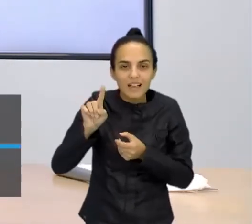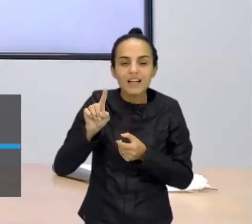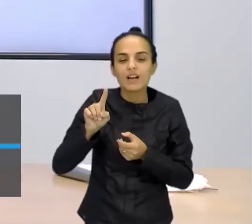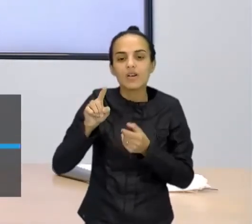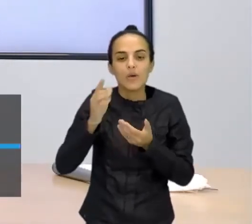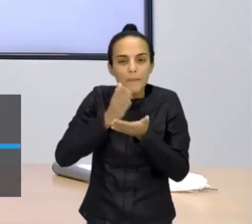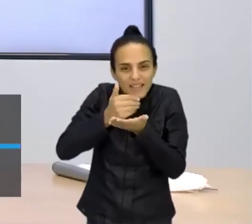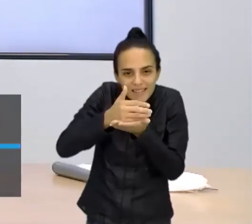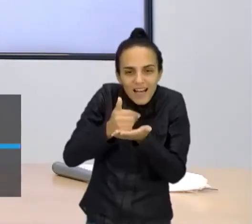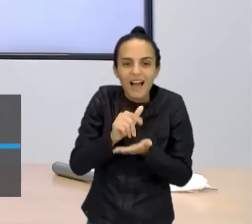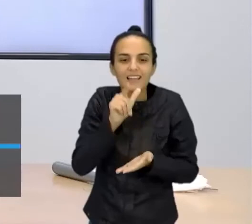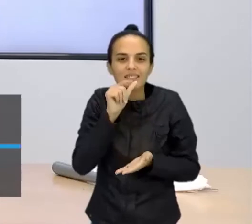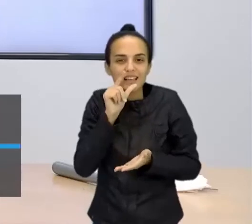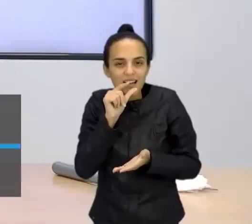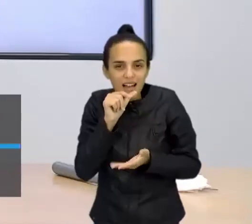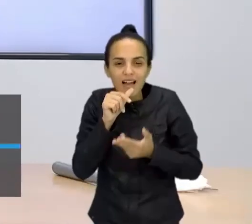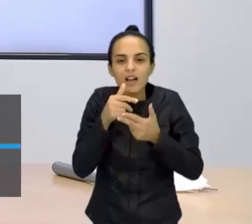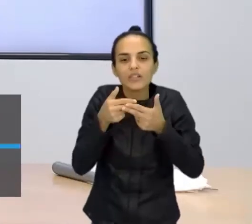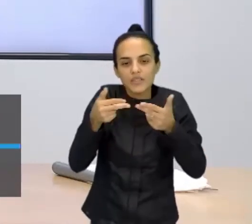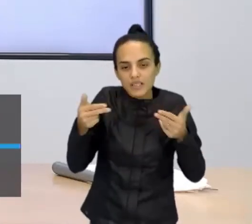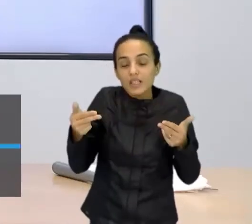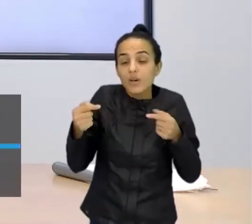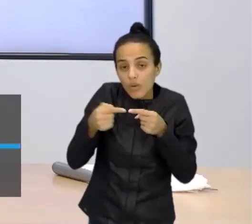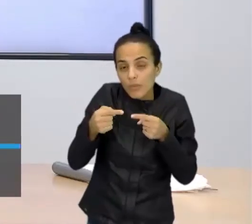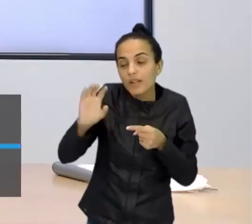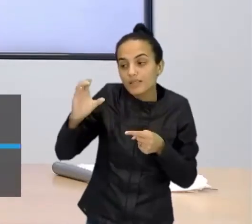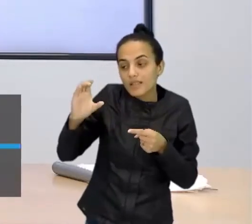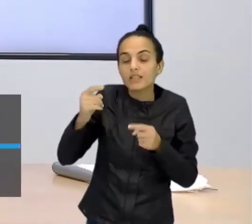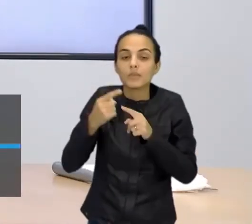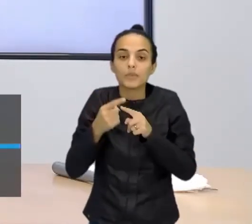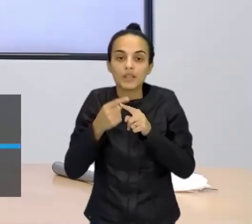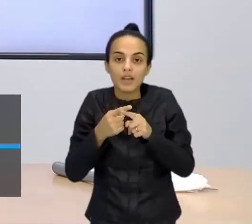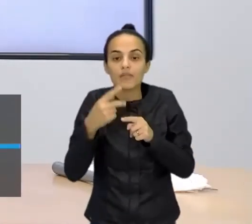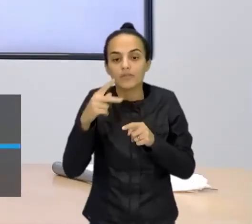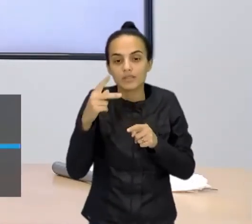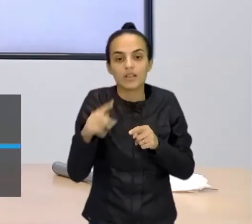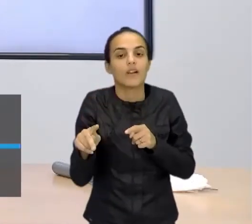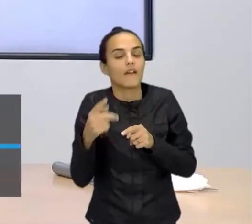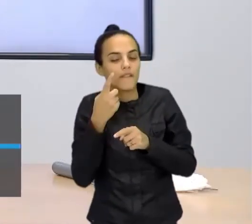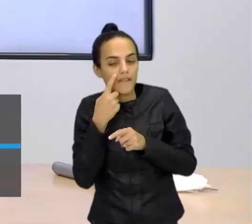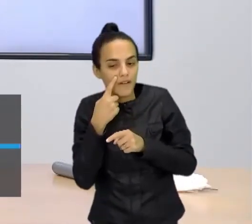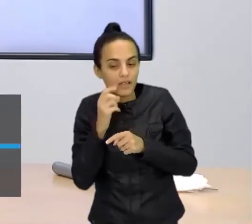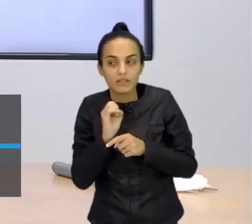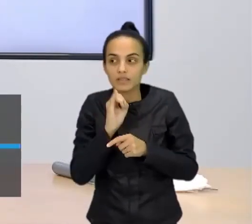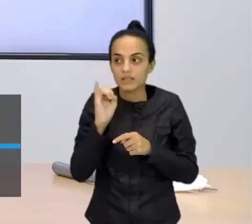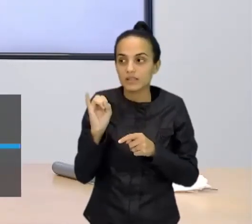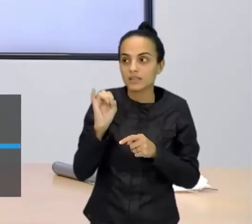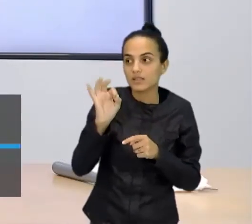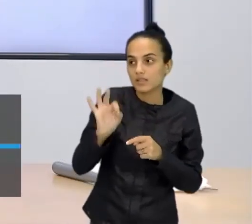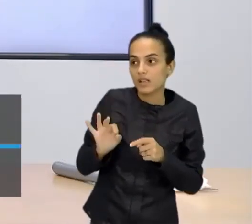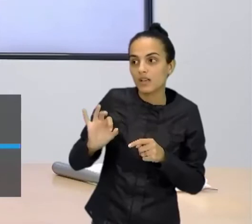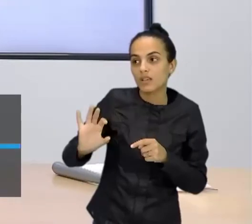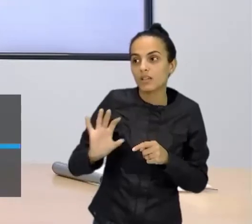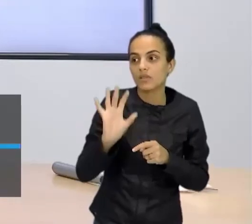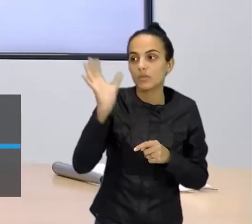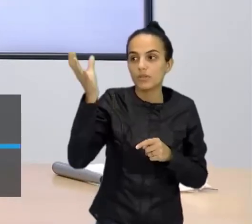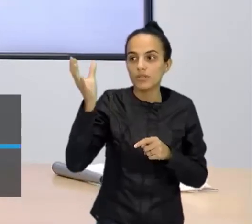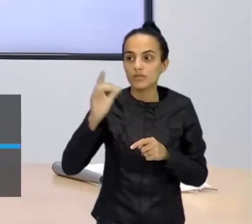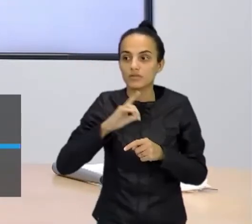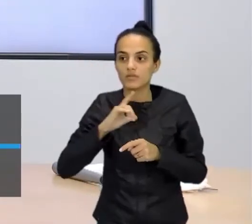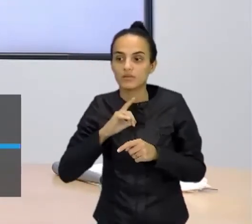com vários palitinhos, isso é ciência, porque ali você vai comprovar se de fato aquilo ocorre ou